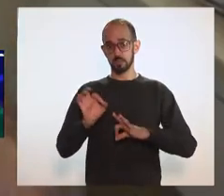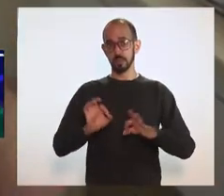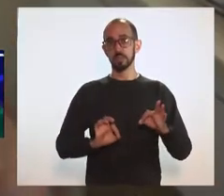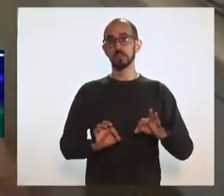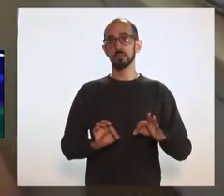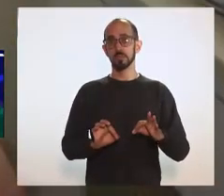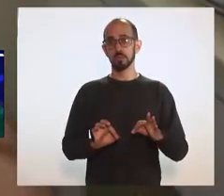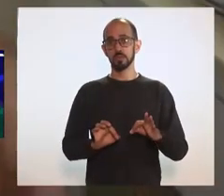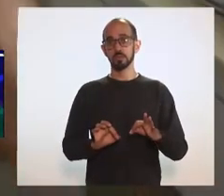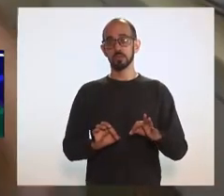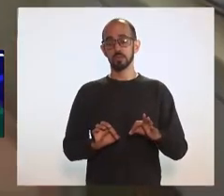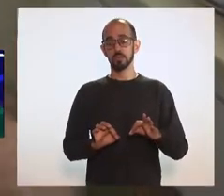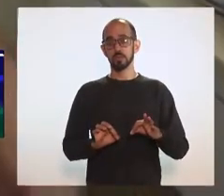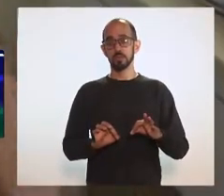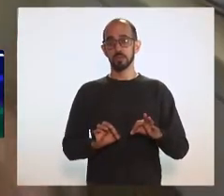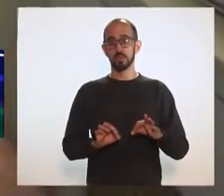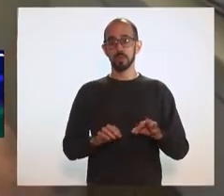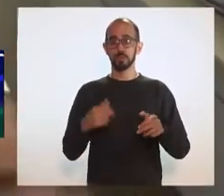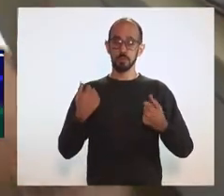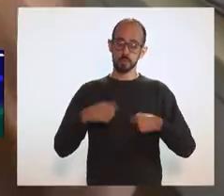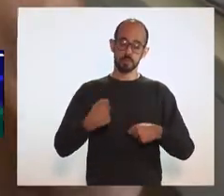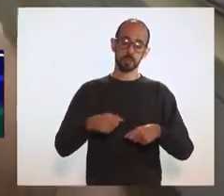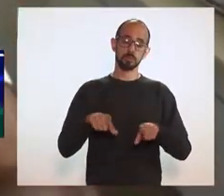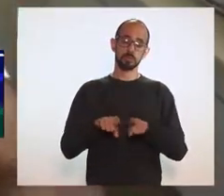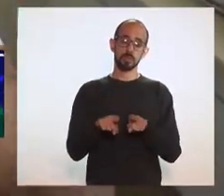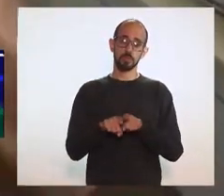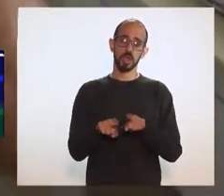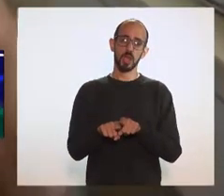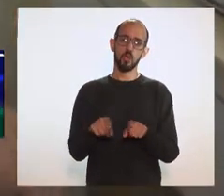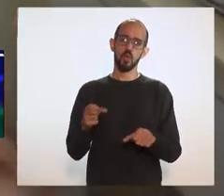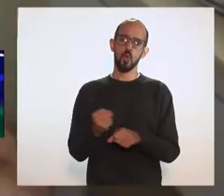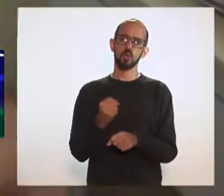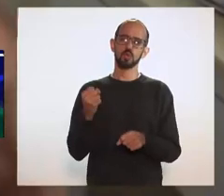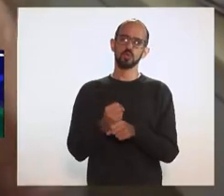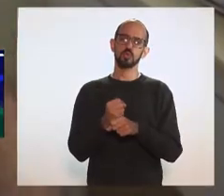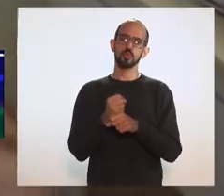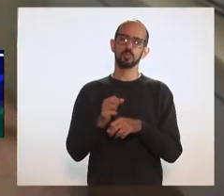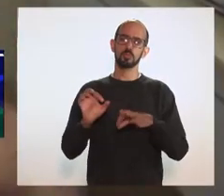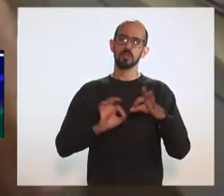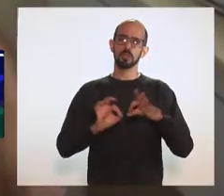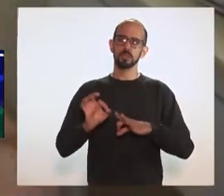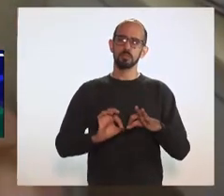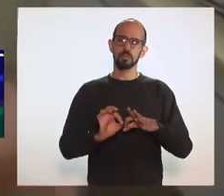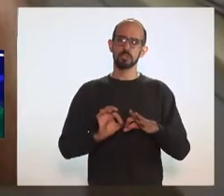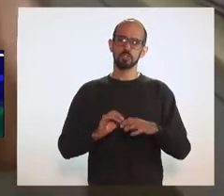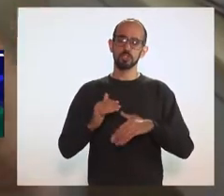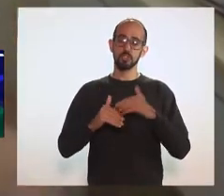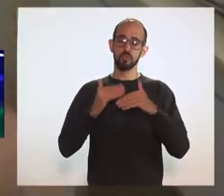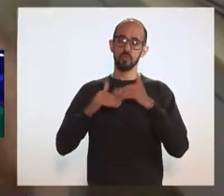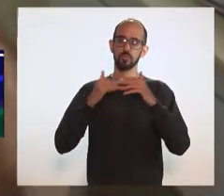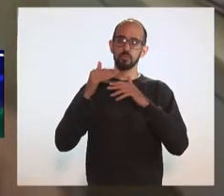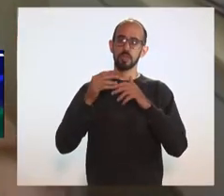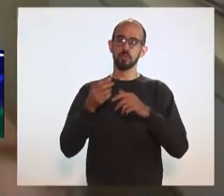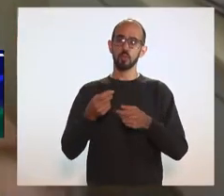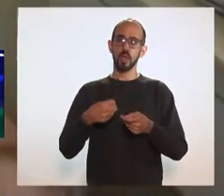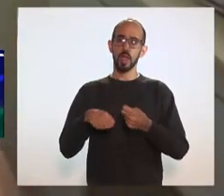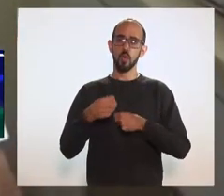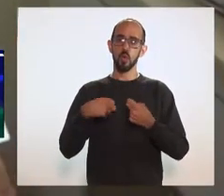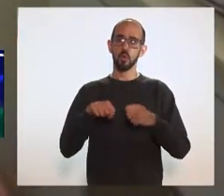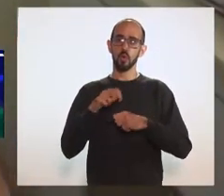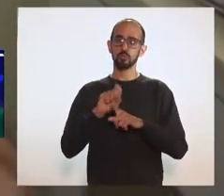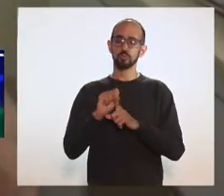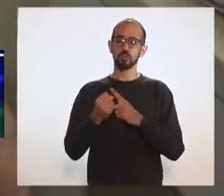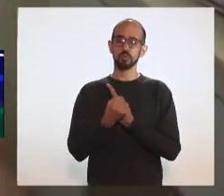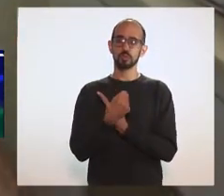ter planejamento, temos que construir um plano de desenvolvimento econômico e social do Estado do Rio de